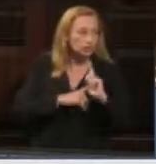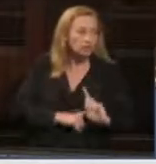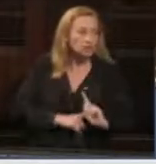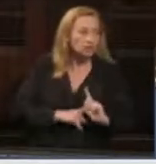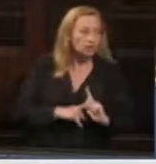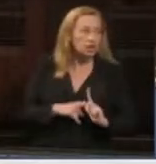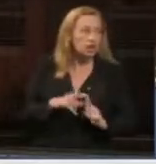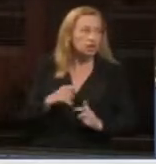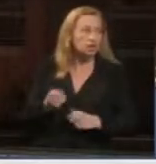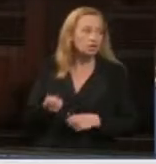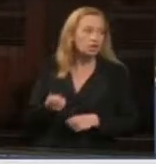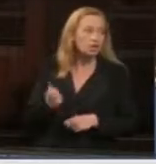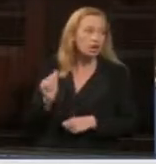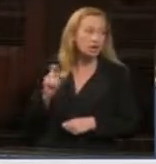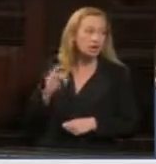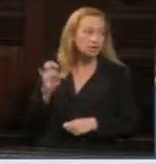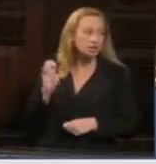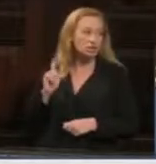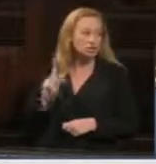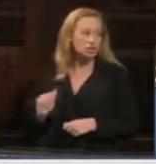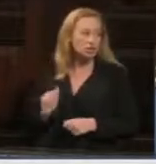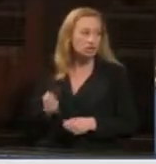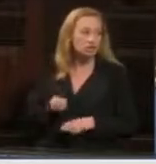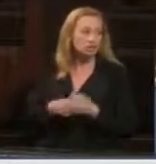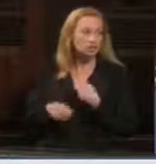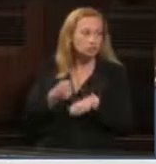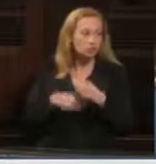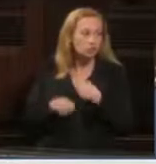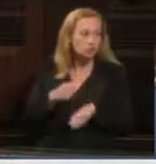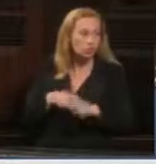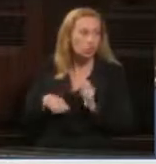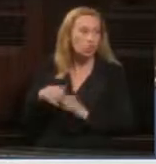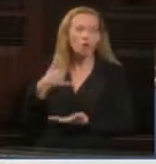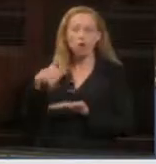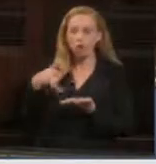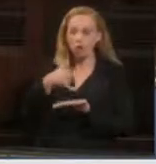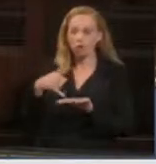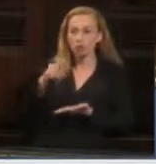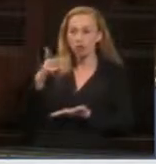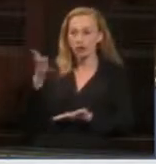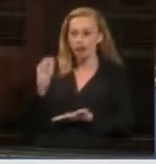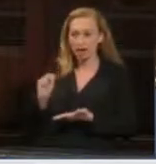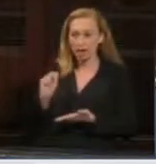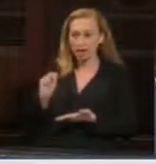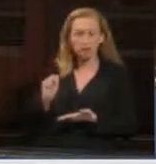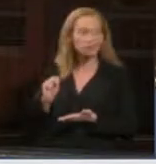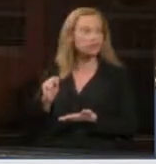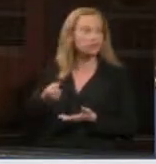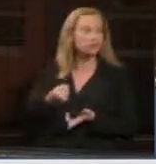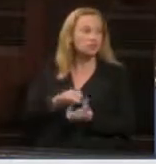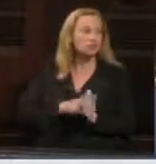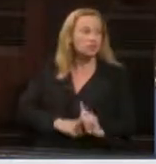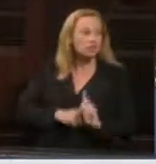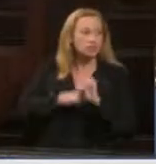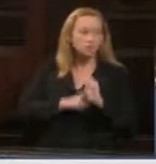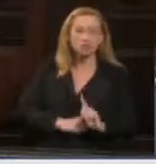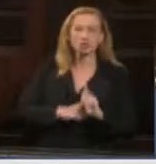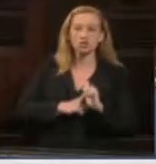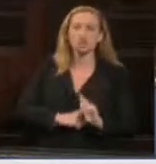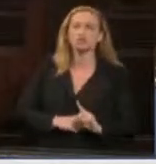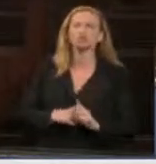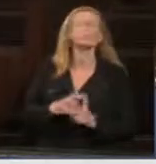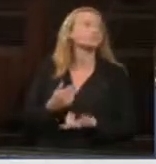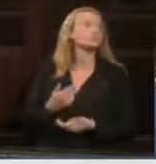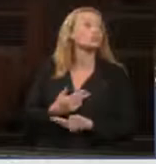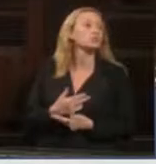econômica da cadeia de óleo e gás do rio de janeiro estava muito dependente da dadá do arranjo econômico da cadeia produtiva do óleo do